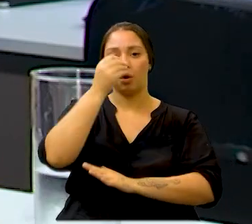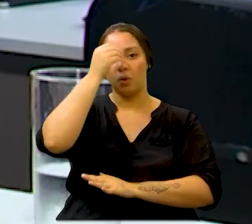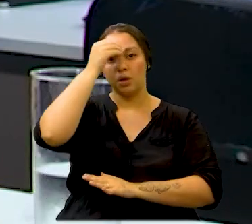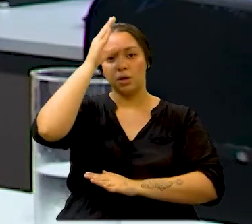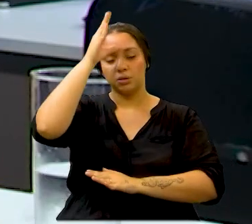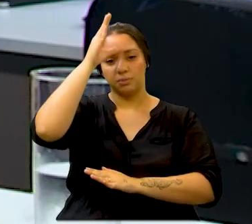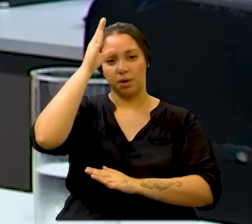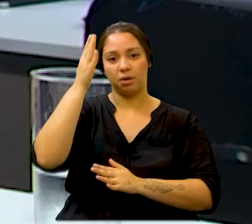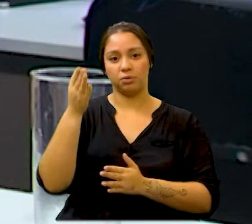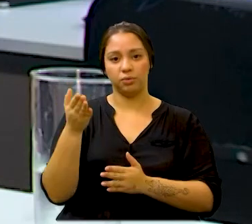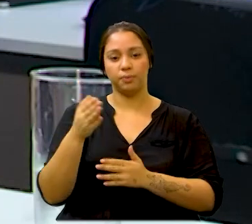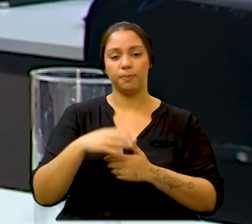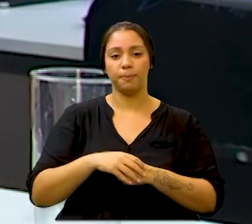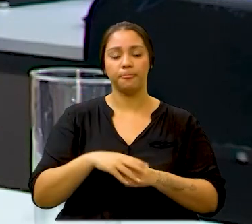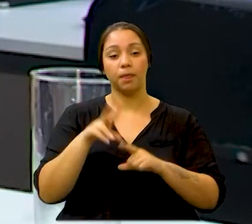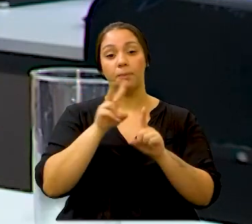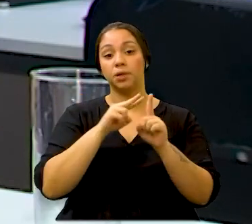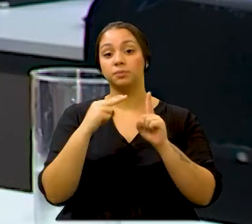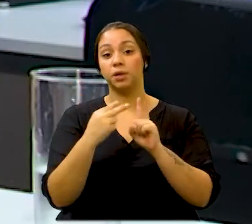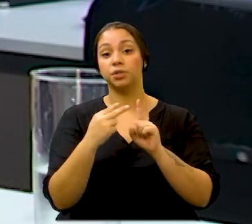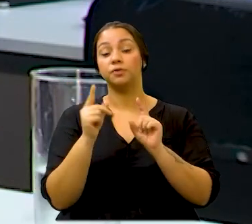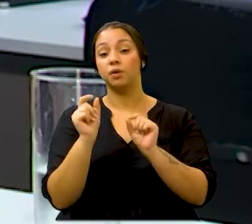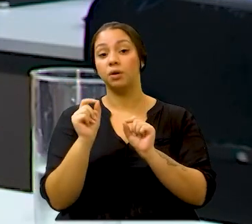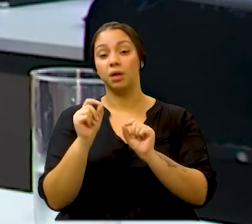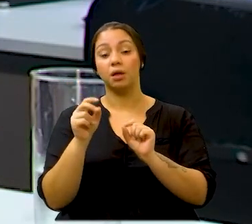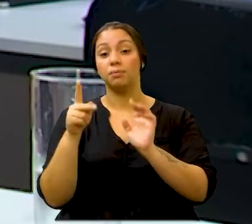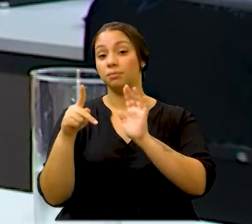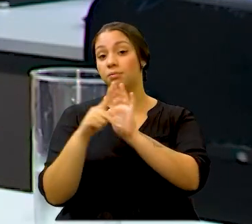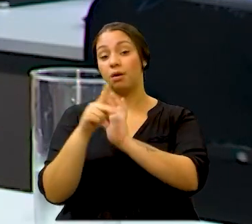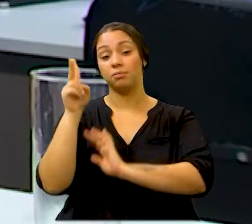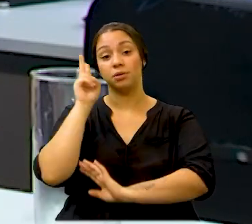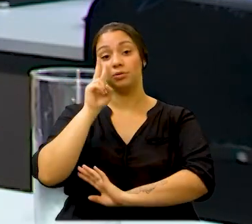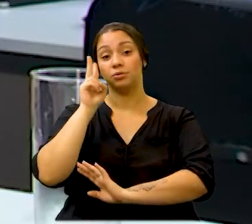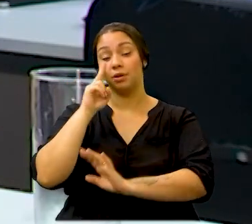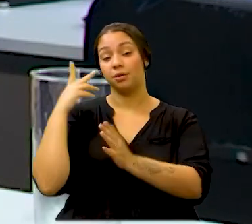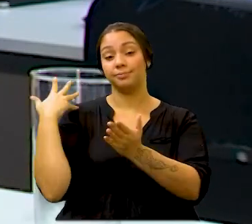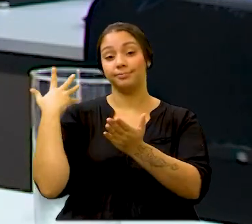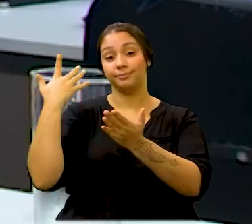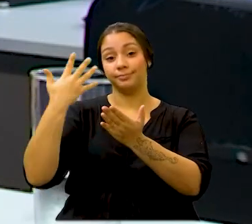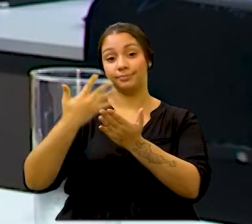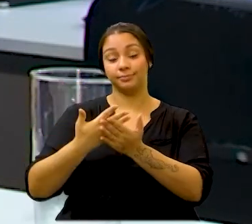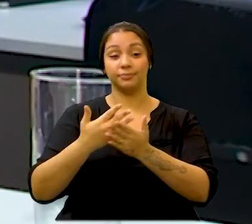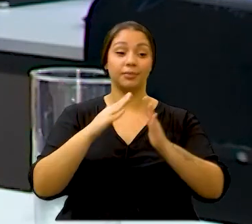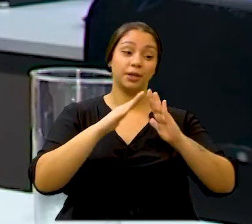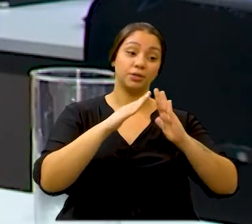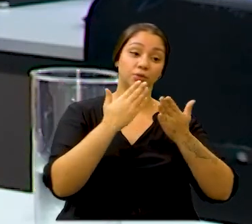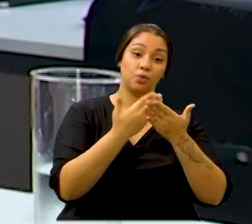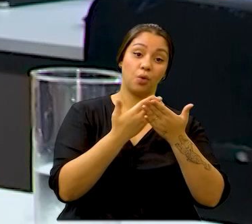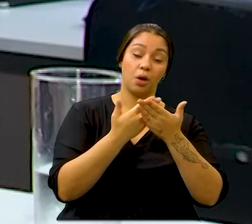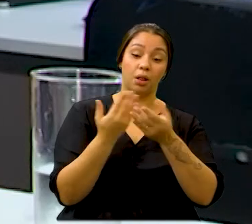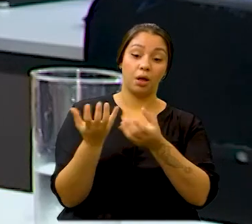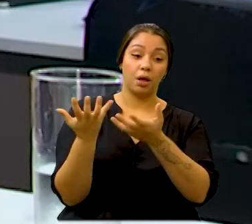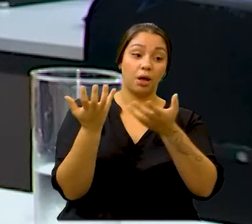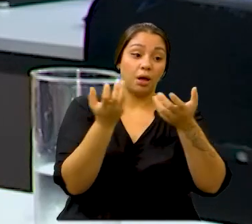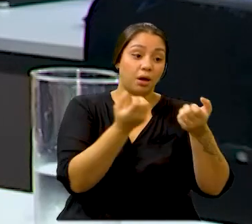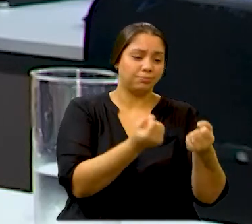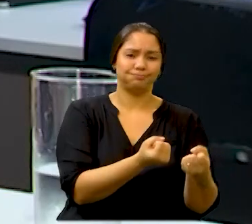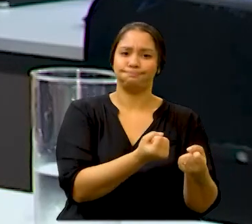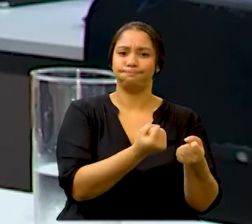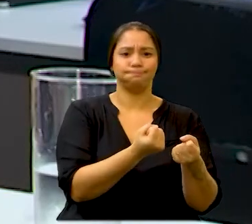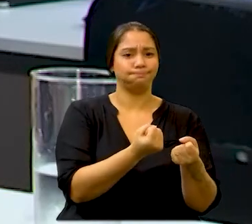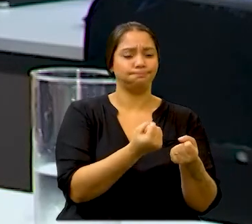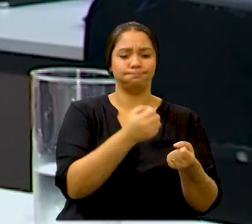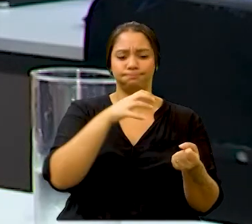esses conhecimentos. Boa. A partir de uma perspectiva própria histórica. Então, as escolas recebem crianças